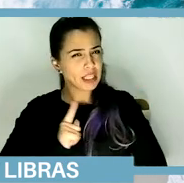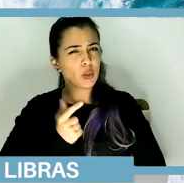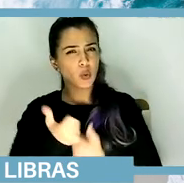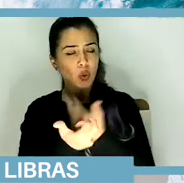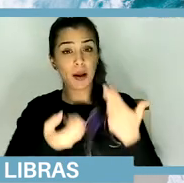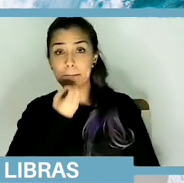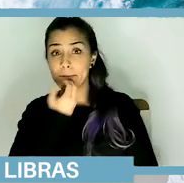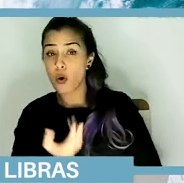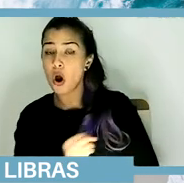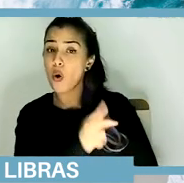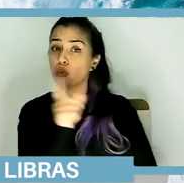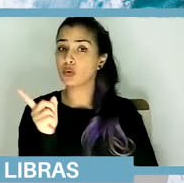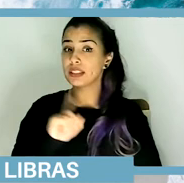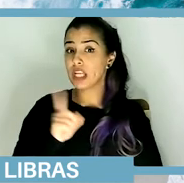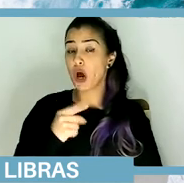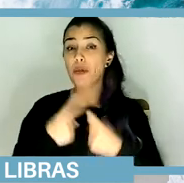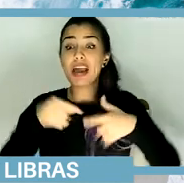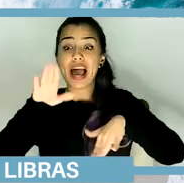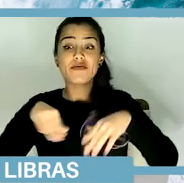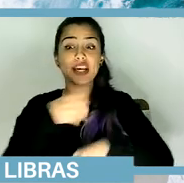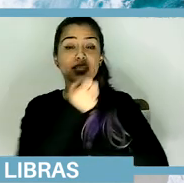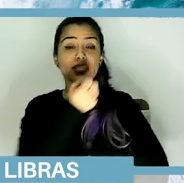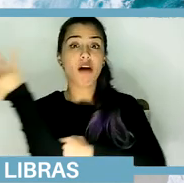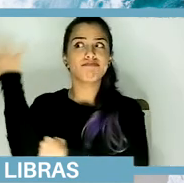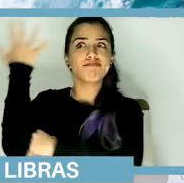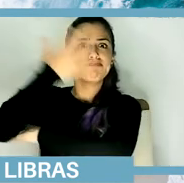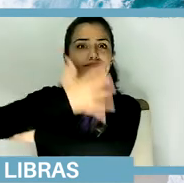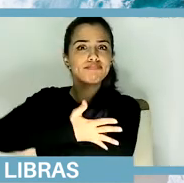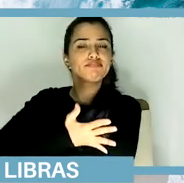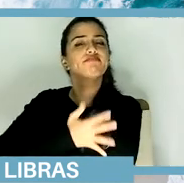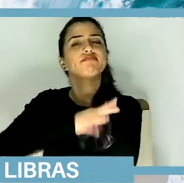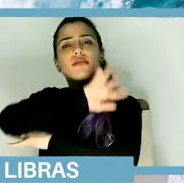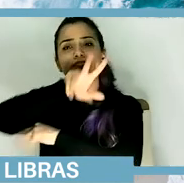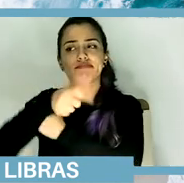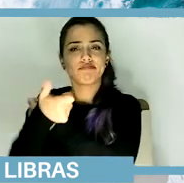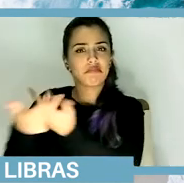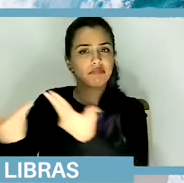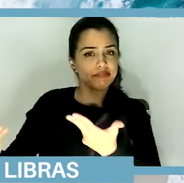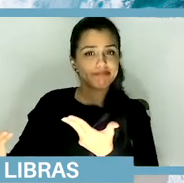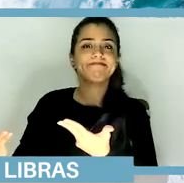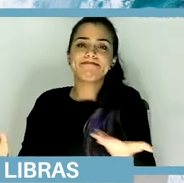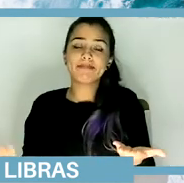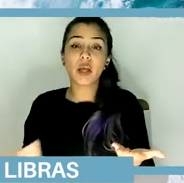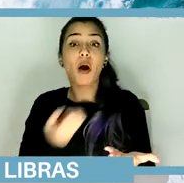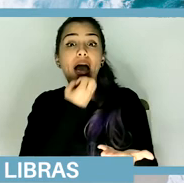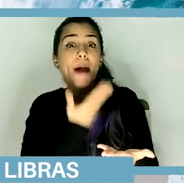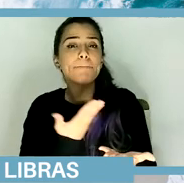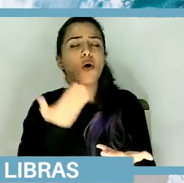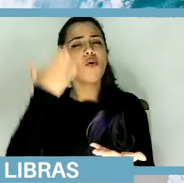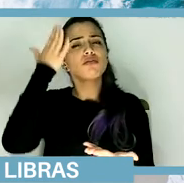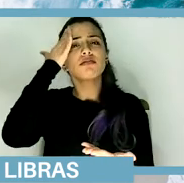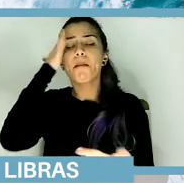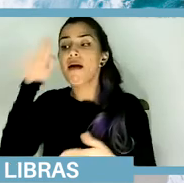pulsos e às vezes está gerando a degradação dos recursos Então tudo isso tem que estar alinhado e para a gente saber reconhecer isso nossos